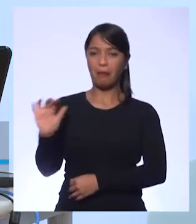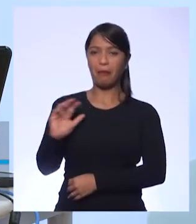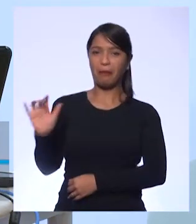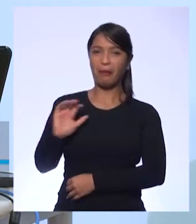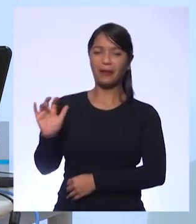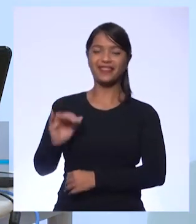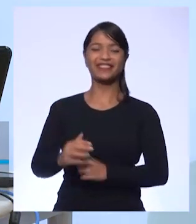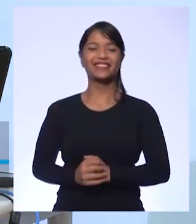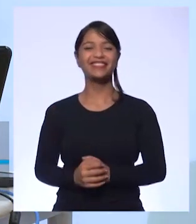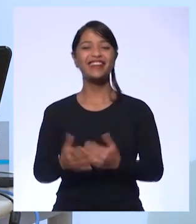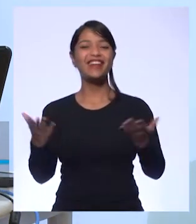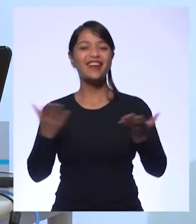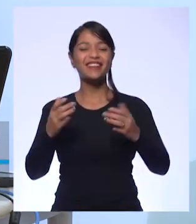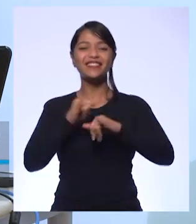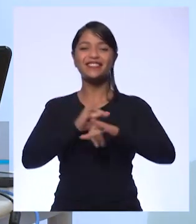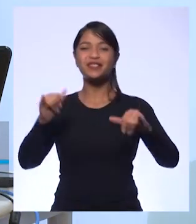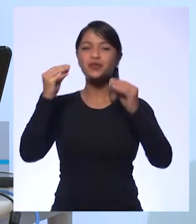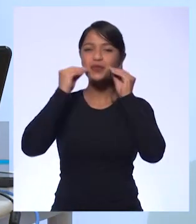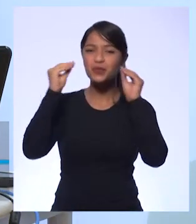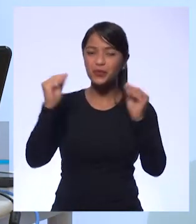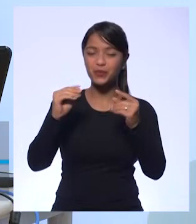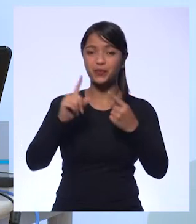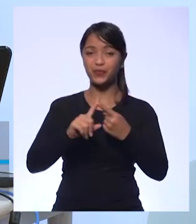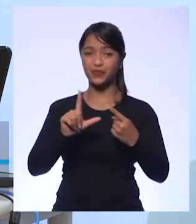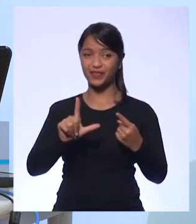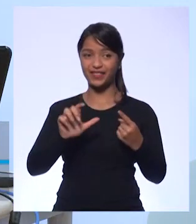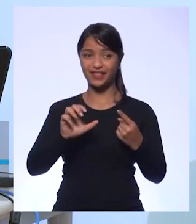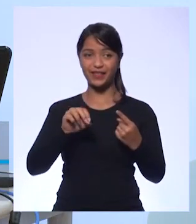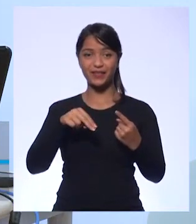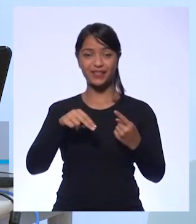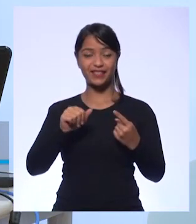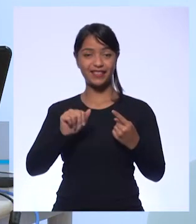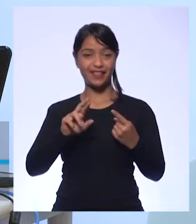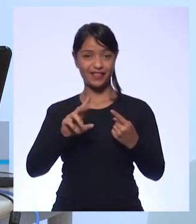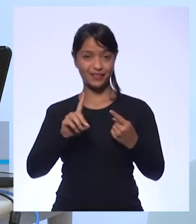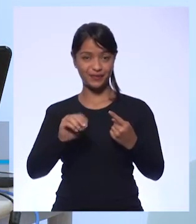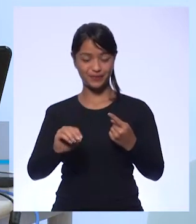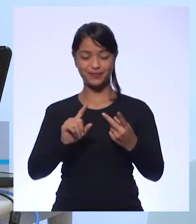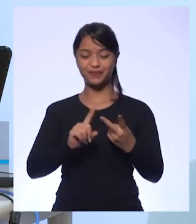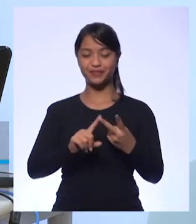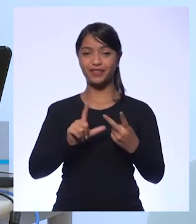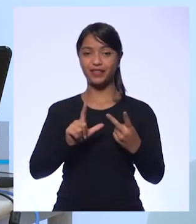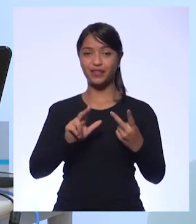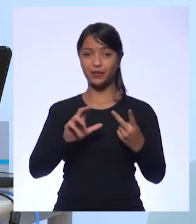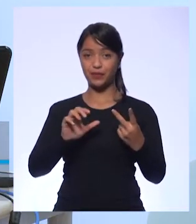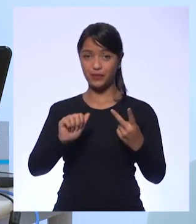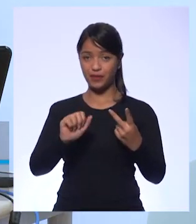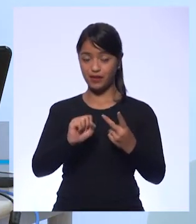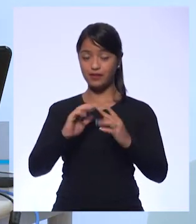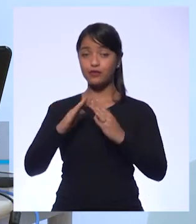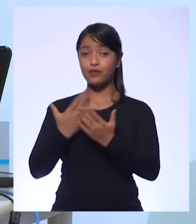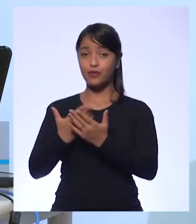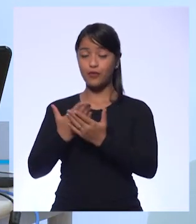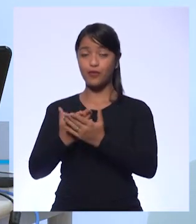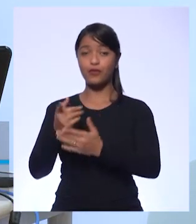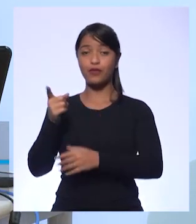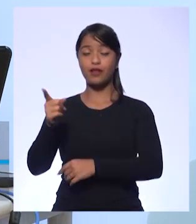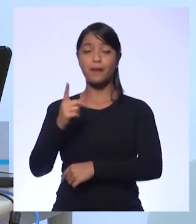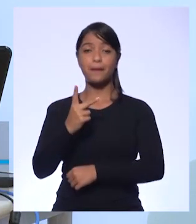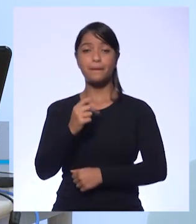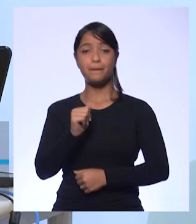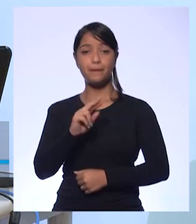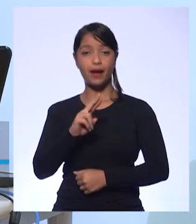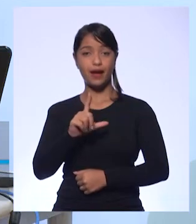Então, beijo hoje, Leonardo Franzol, Lucas Gonçalves, da EE, Paulo Esmaldo